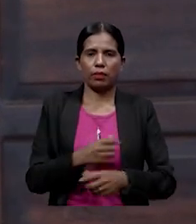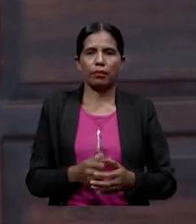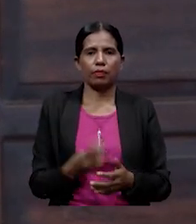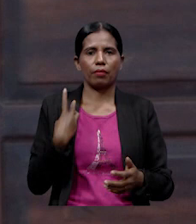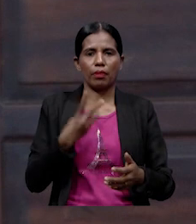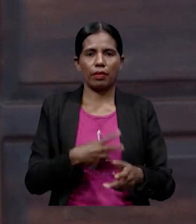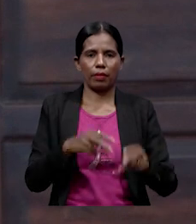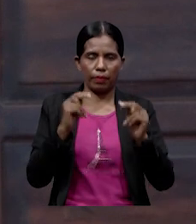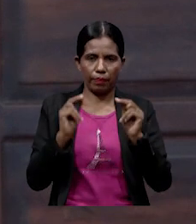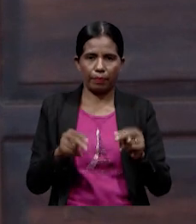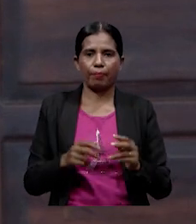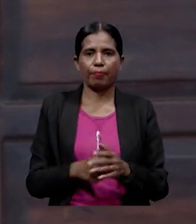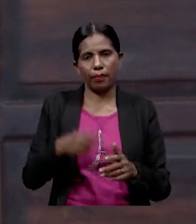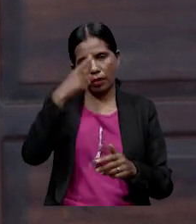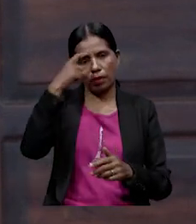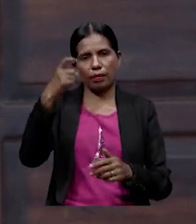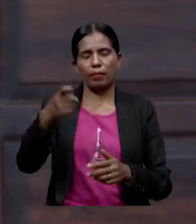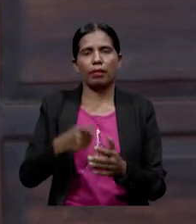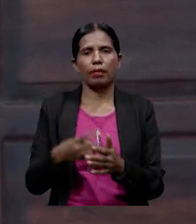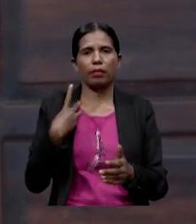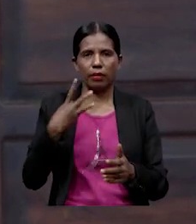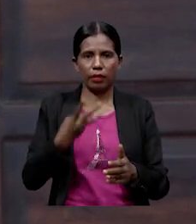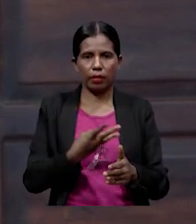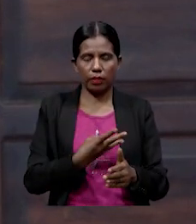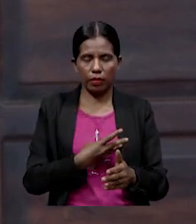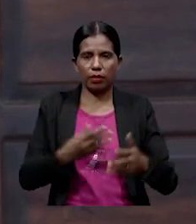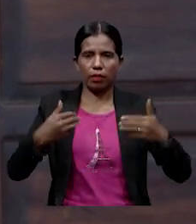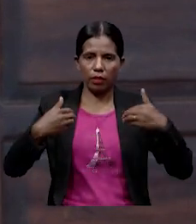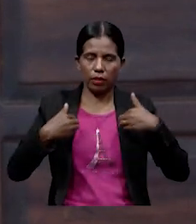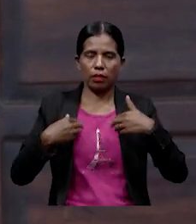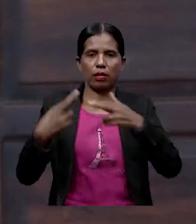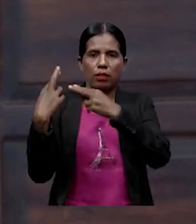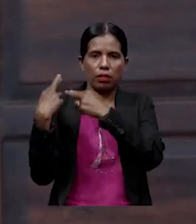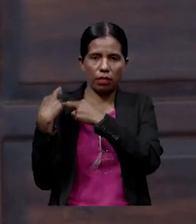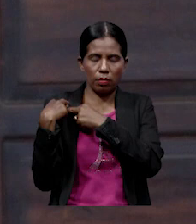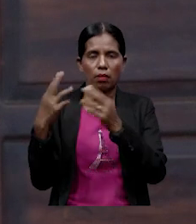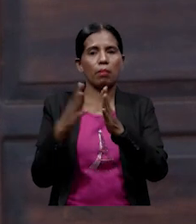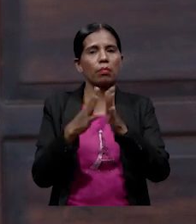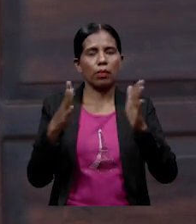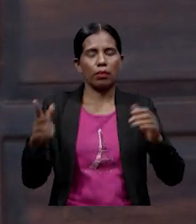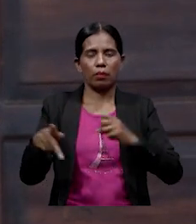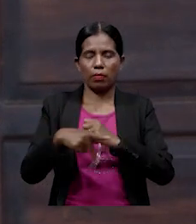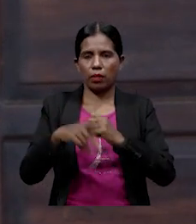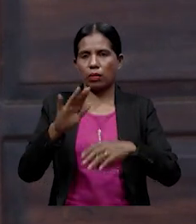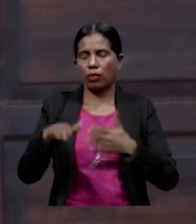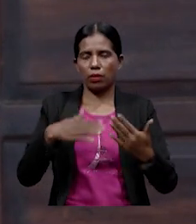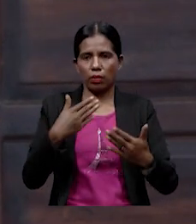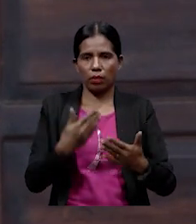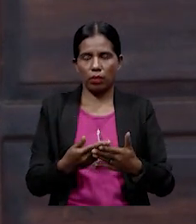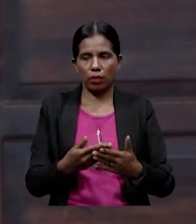ne prinsip. Tama ne maka ita ne responsabilidade ne bot liu partido hutu. Liu